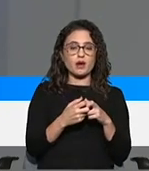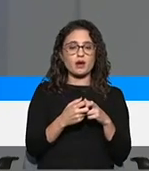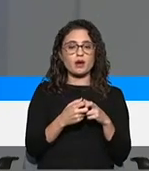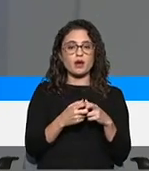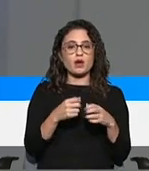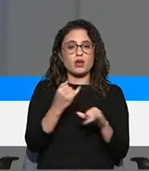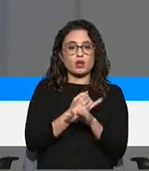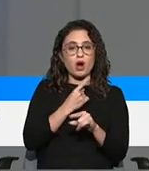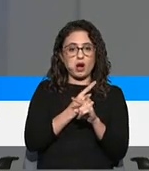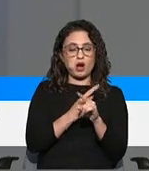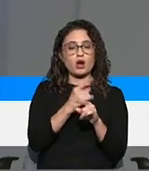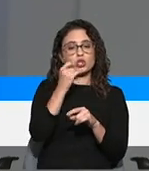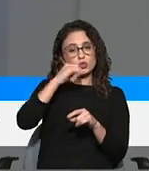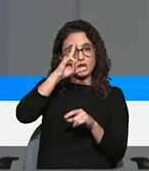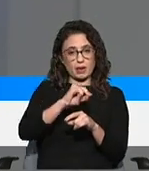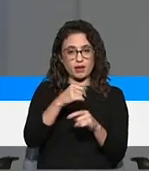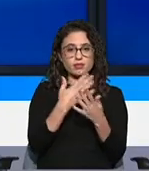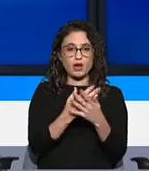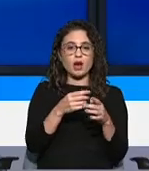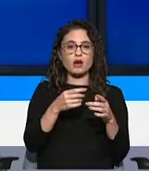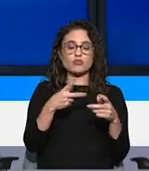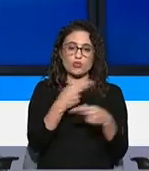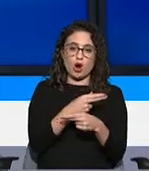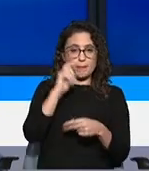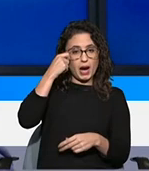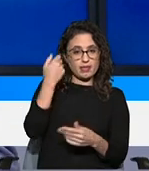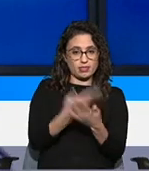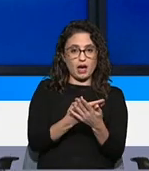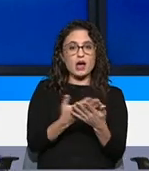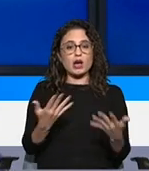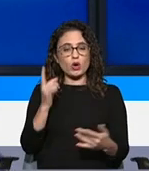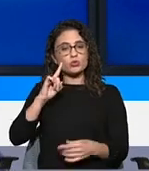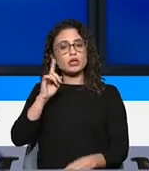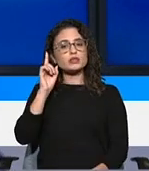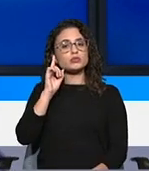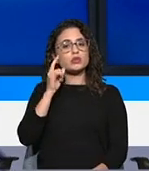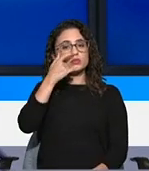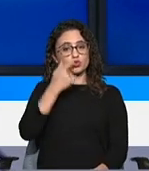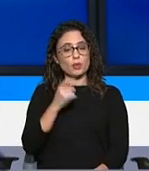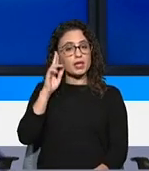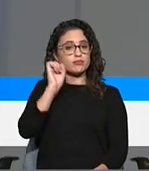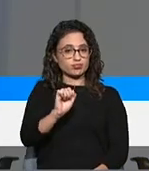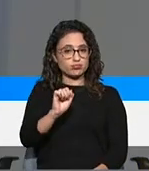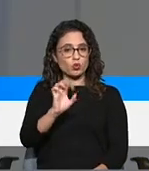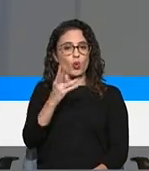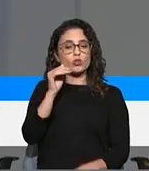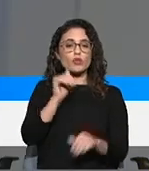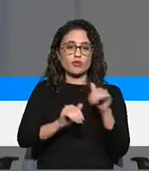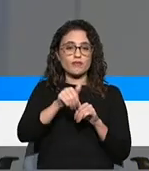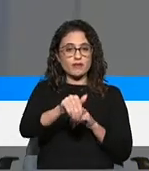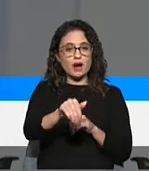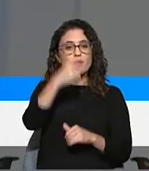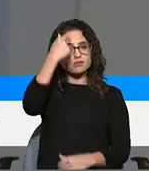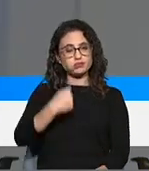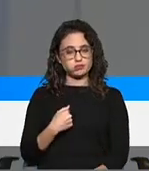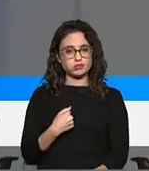insularidade dos Açores e é importante que hoje os madeirenses Quando forem chamados a votar agora no dia 10 de Março tenham a consciência de que o partido socialista